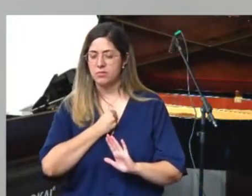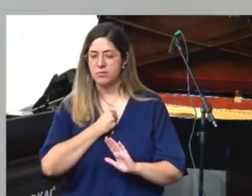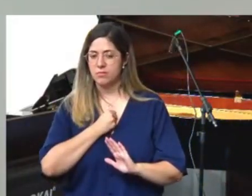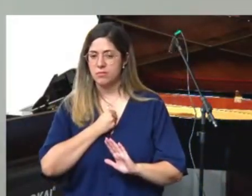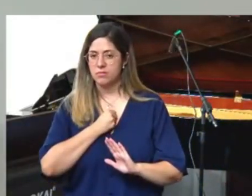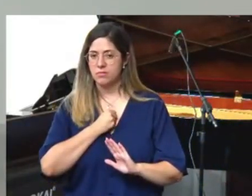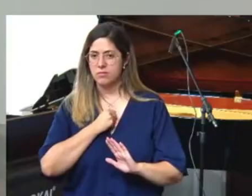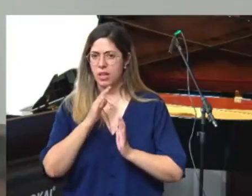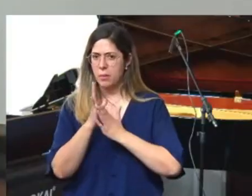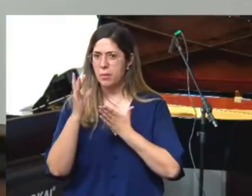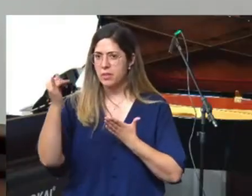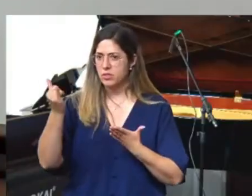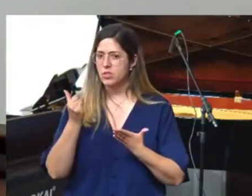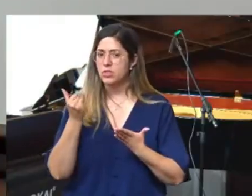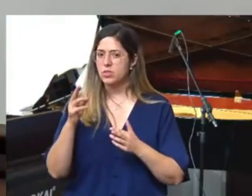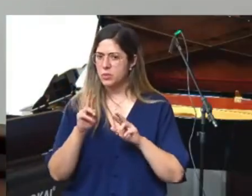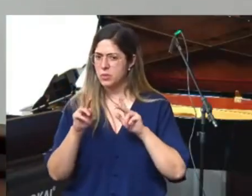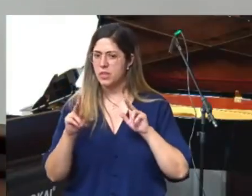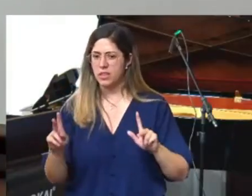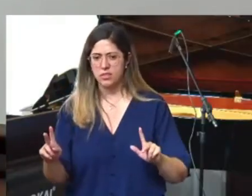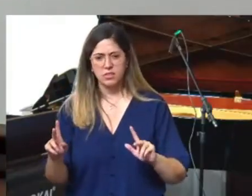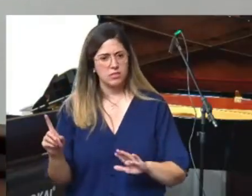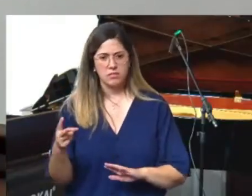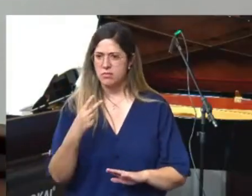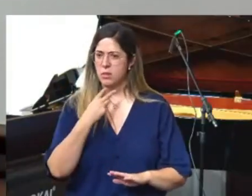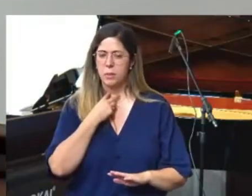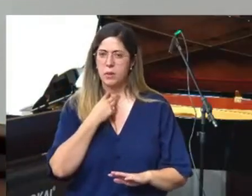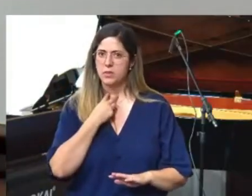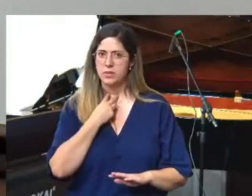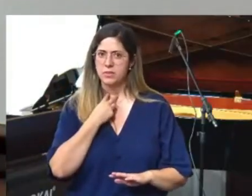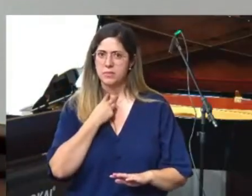é simplesmente